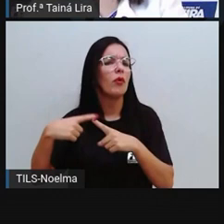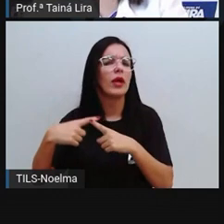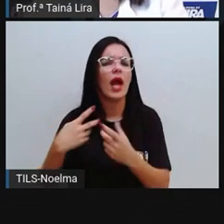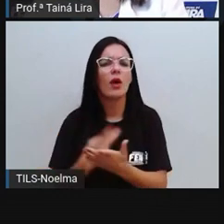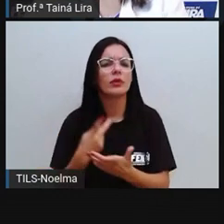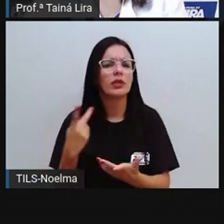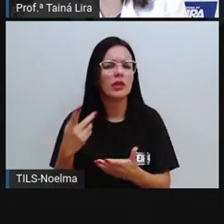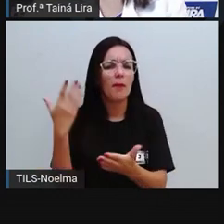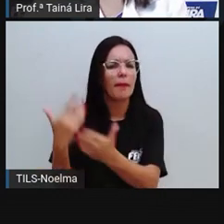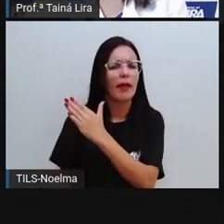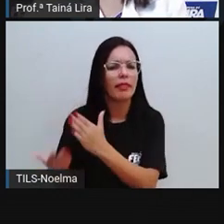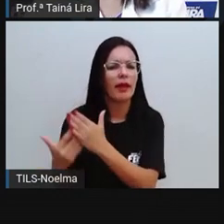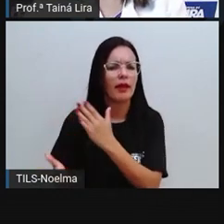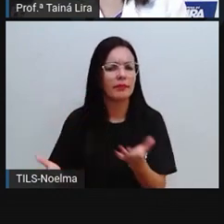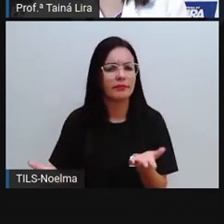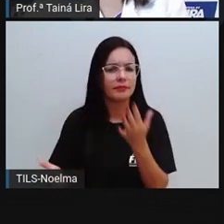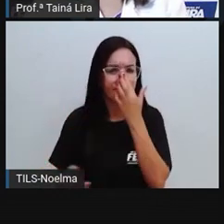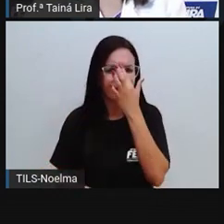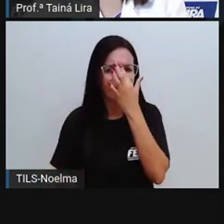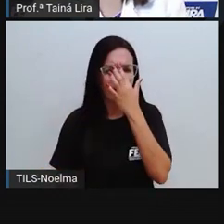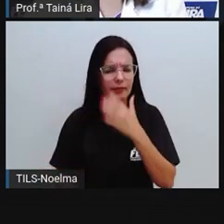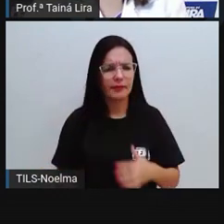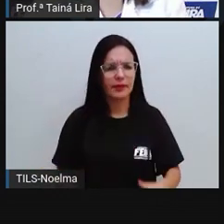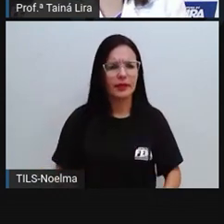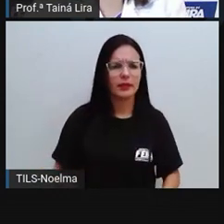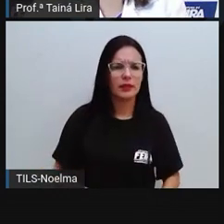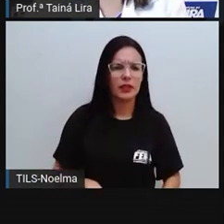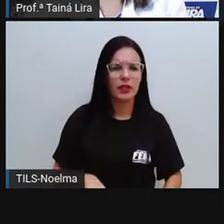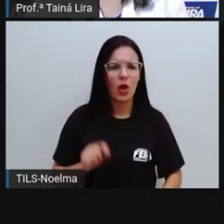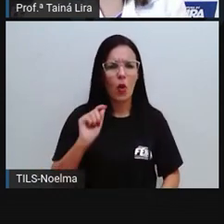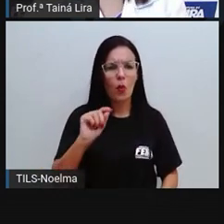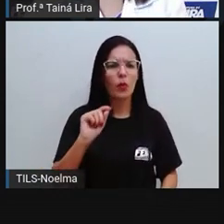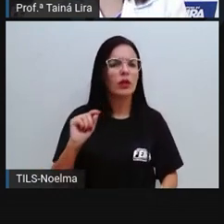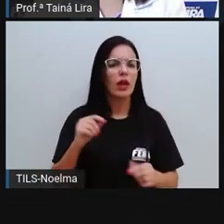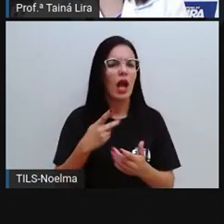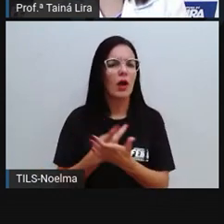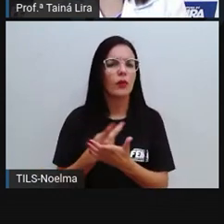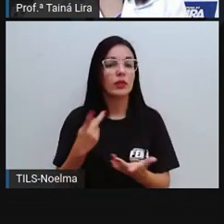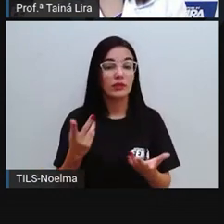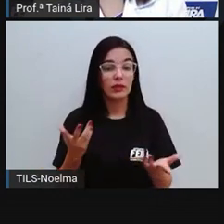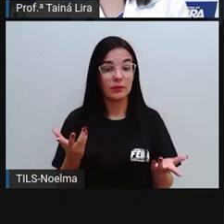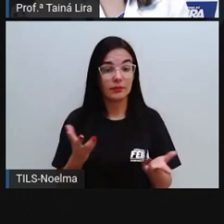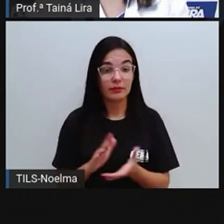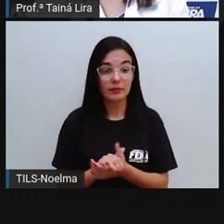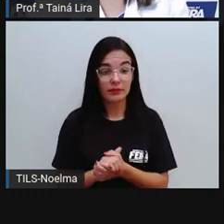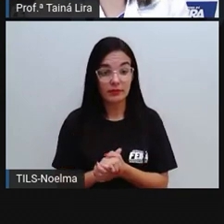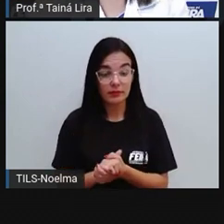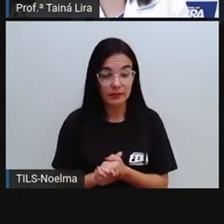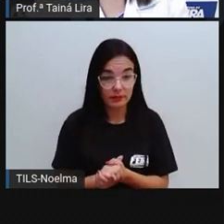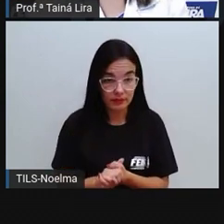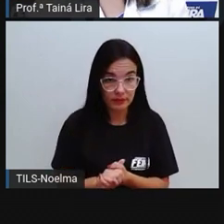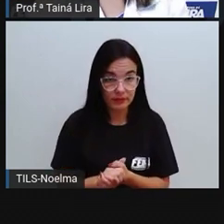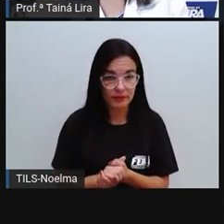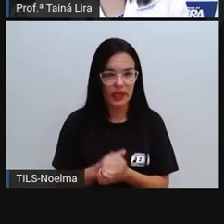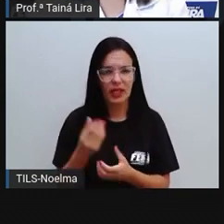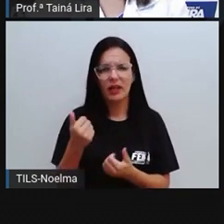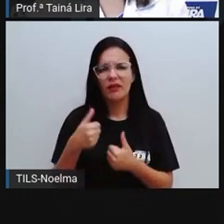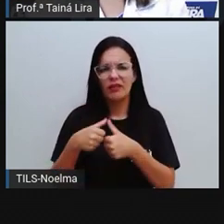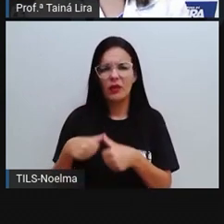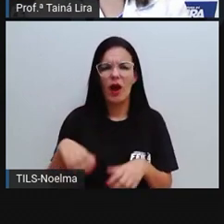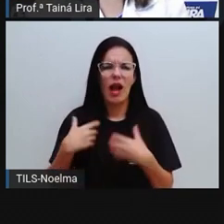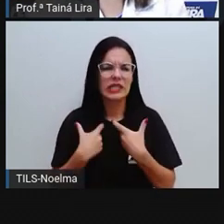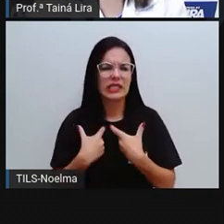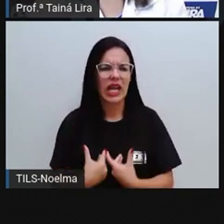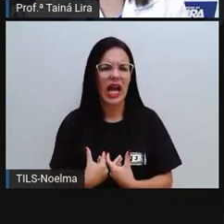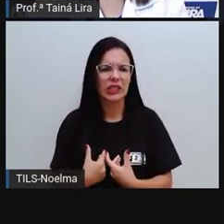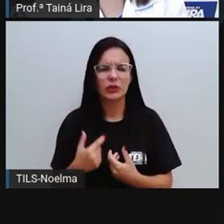gente descobrir. O que será que aconteceu nesse jogo que os jogadores aí do time Lutadores ficaram tão cansados e